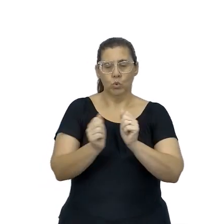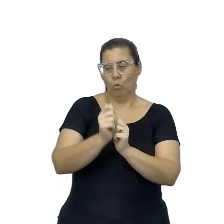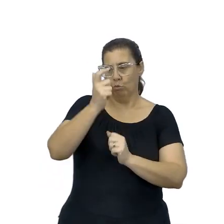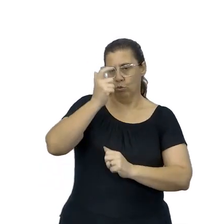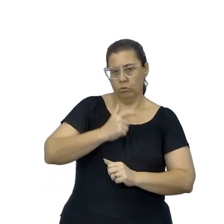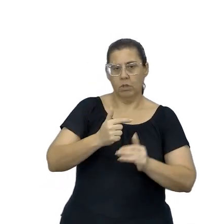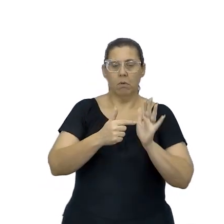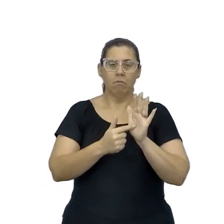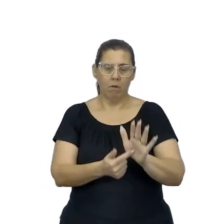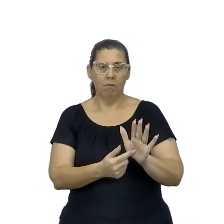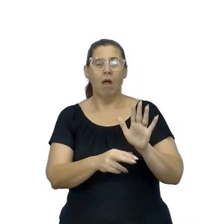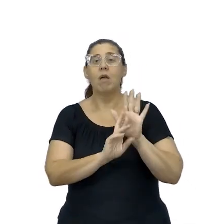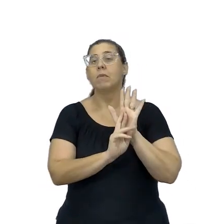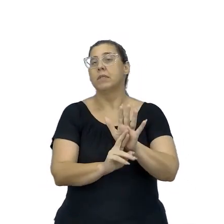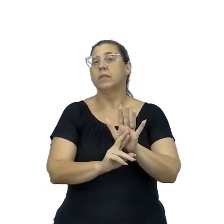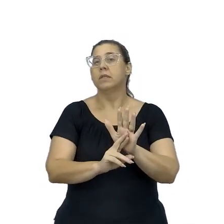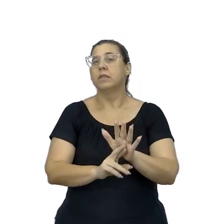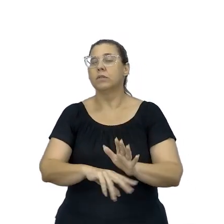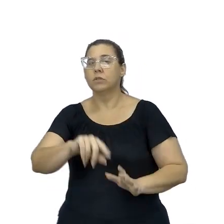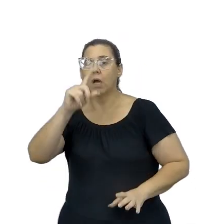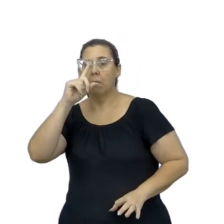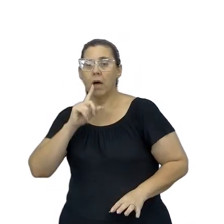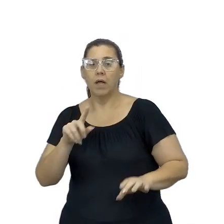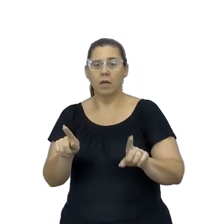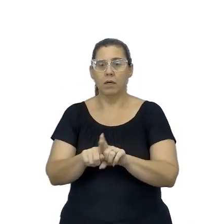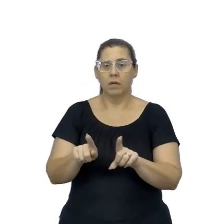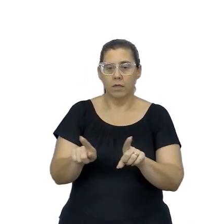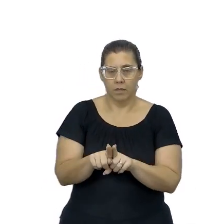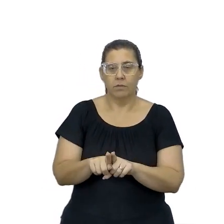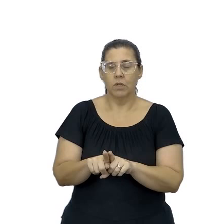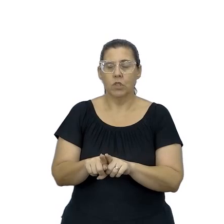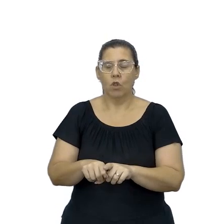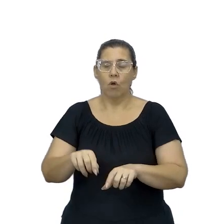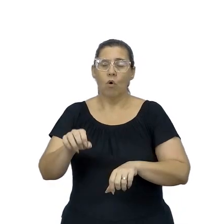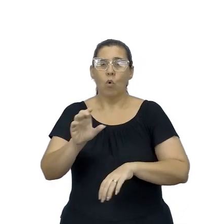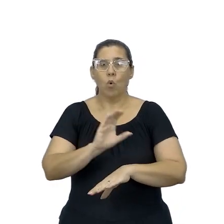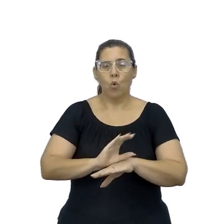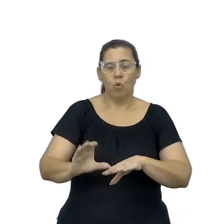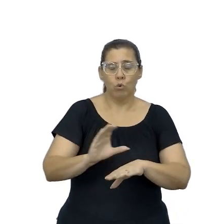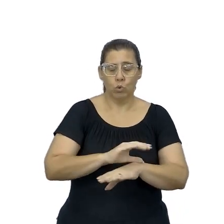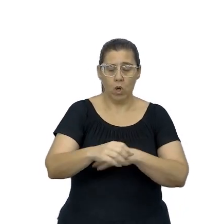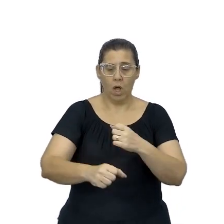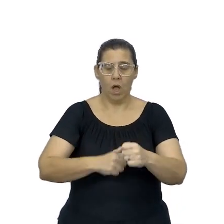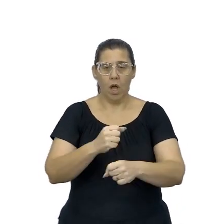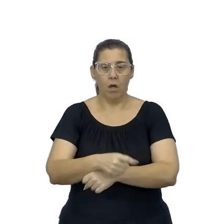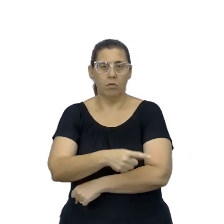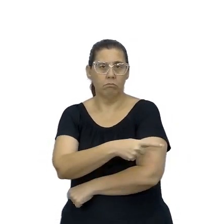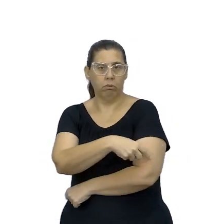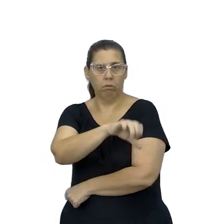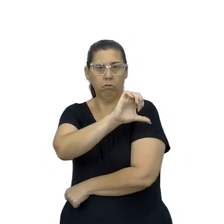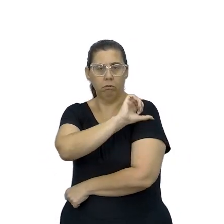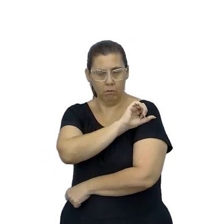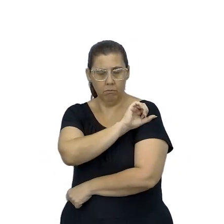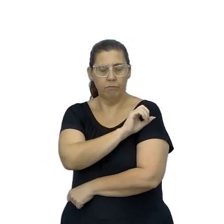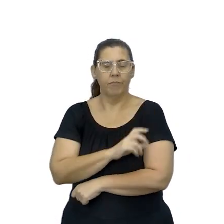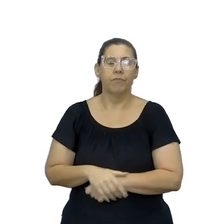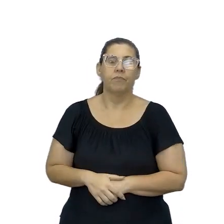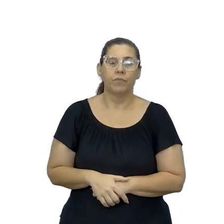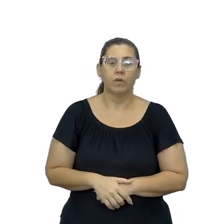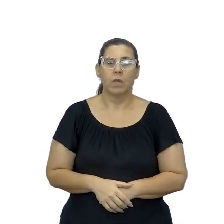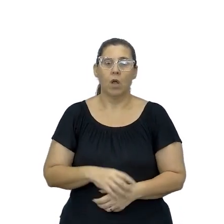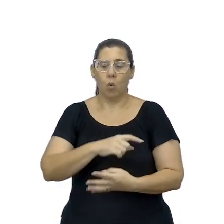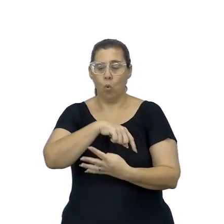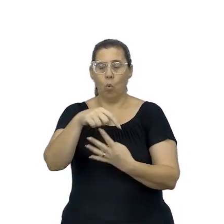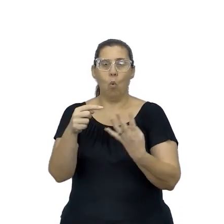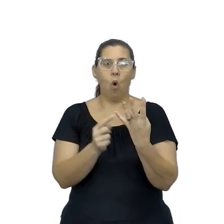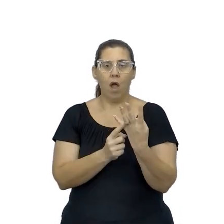em amarelo, e aí sim as formações de ano e série, que aí vão ter 4 formações, uma específica para